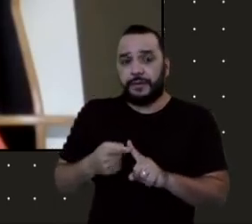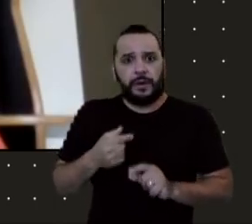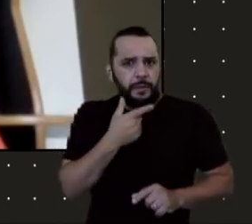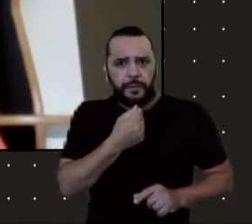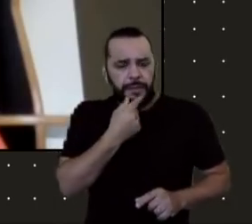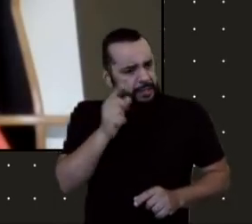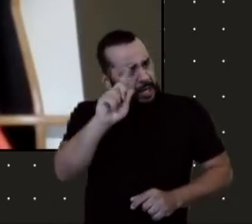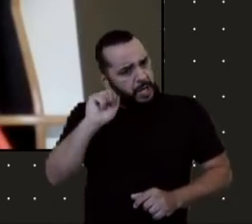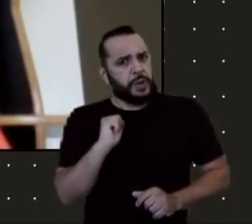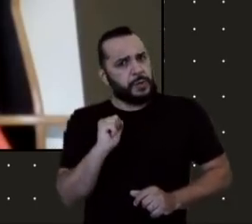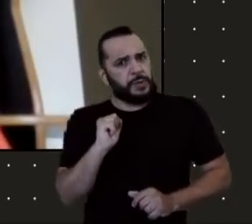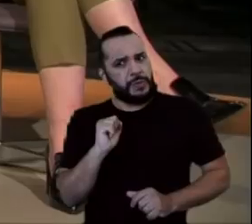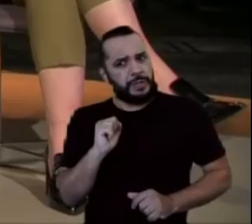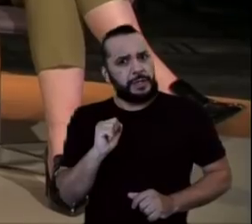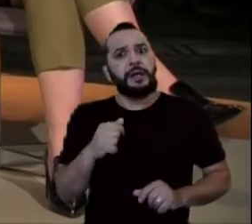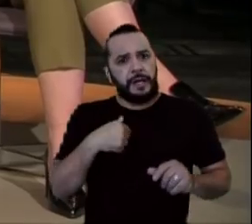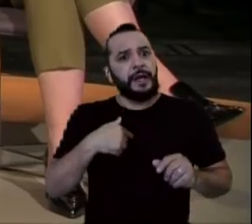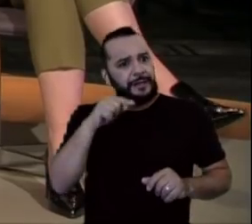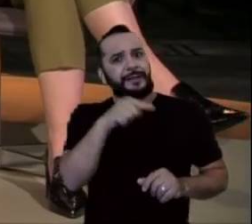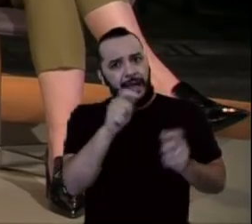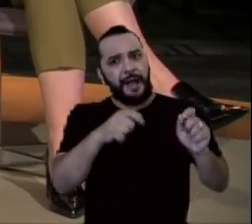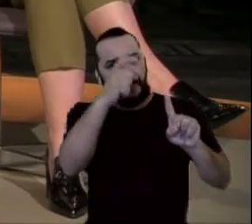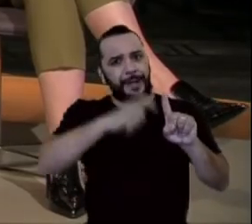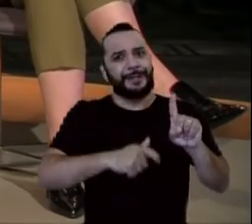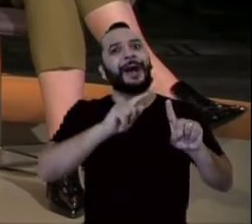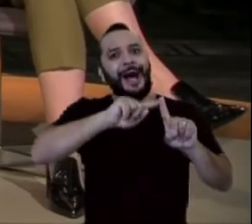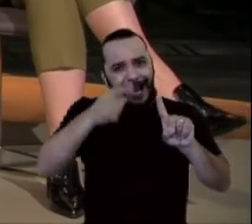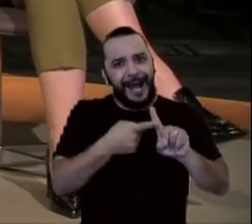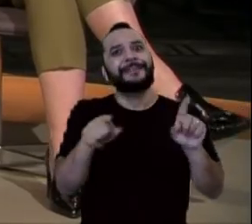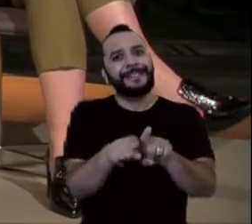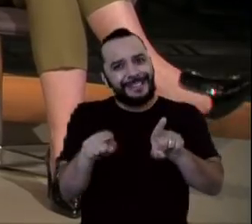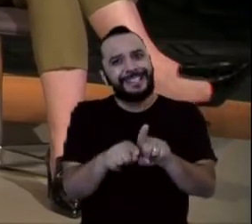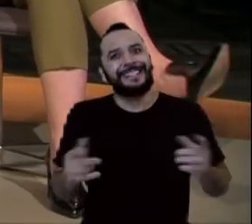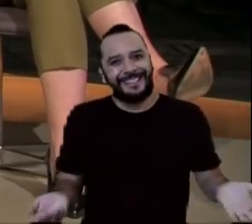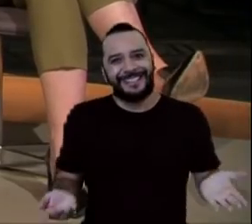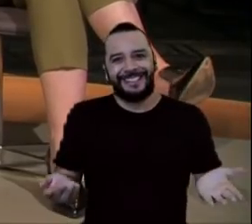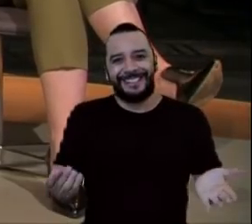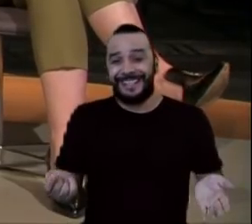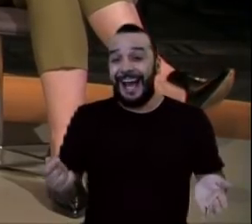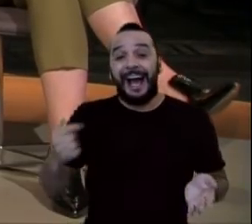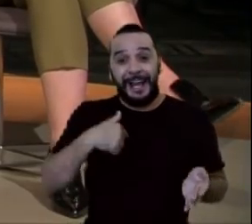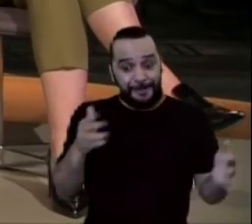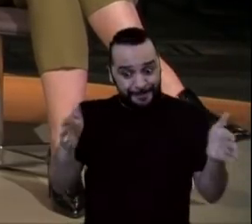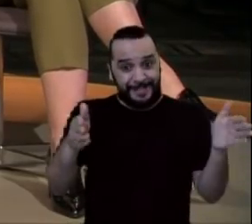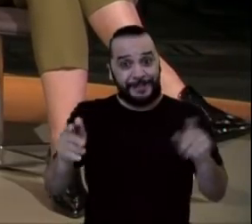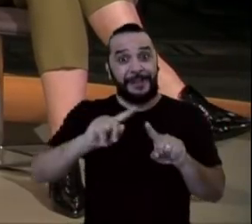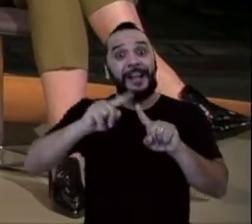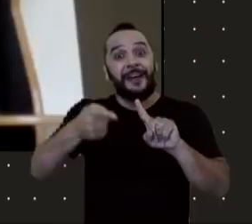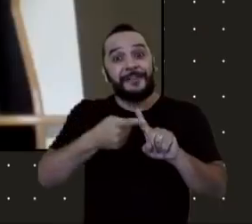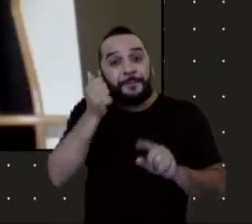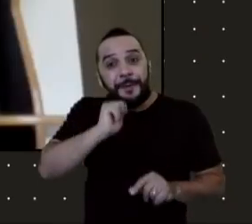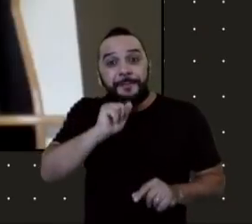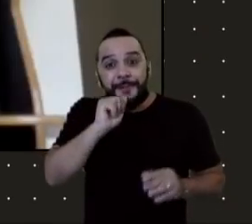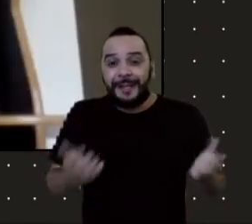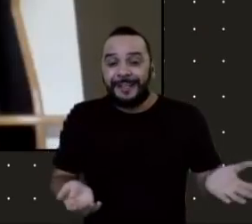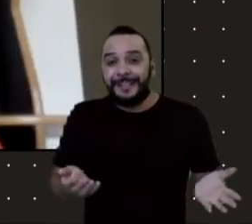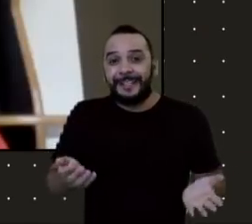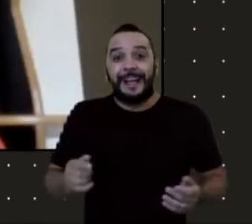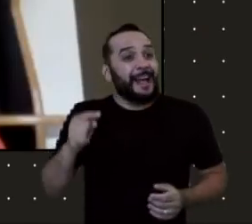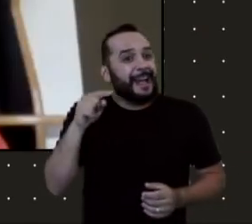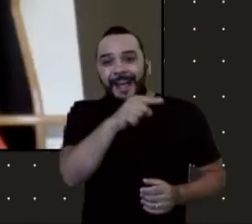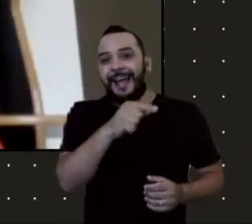engravidei e tal. Aí o autor falou, não, eu engravido o personagem. E aí, então, durante toda a gravidez da